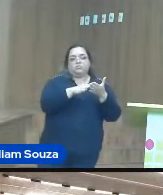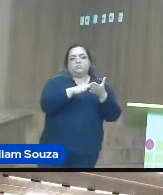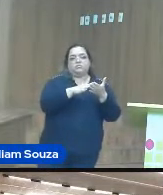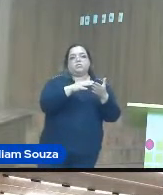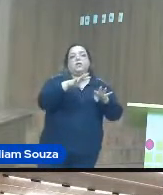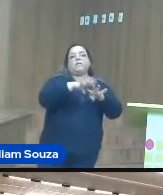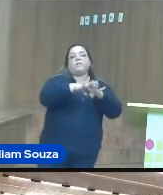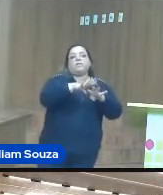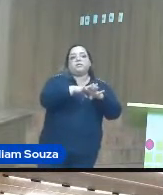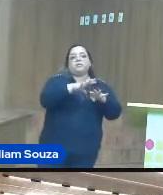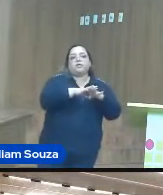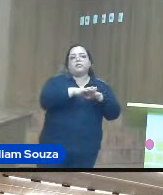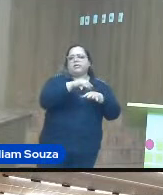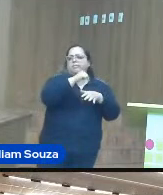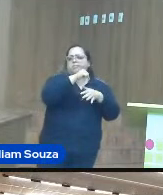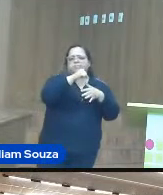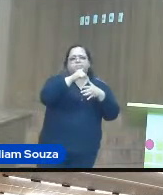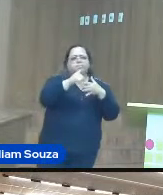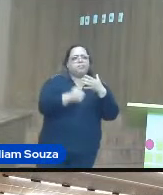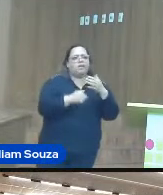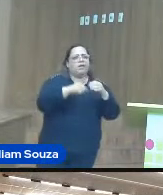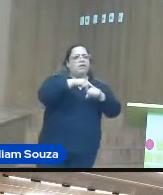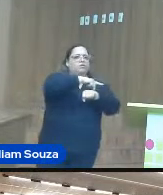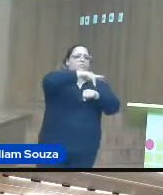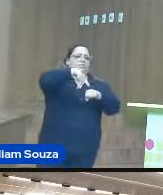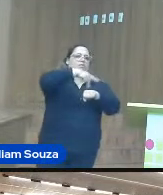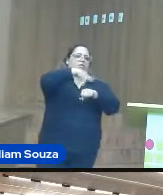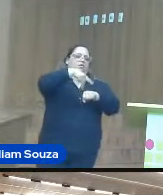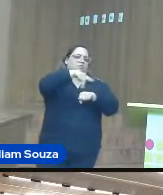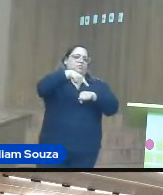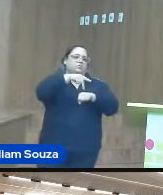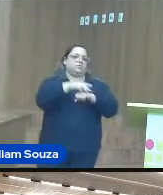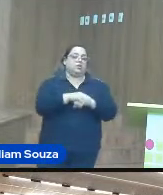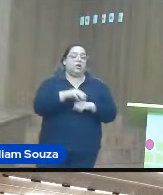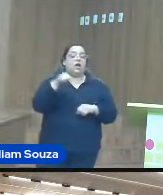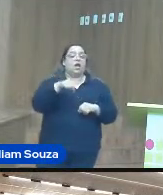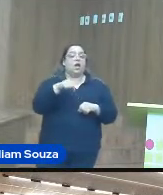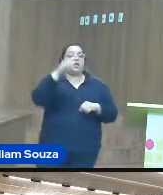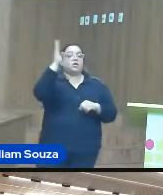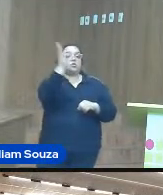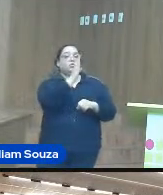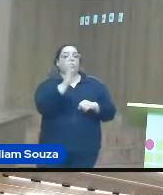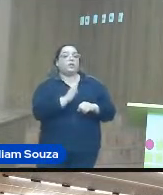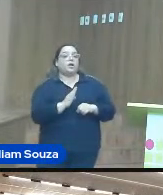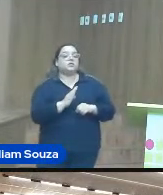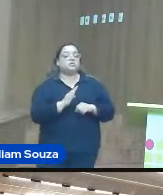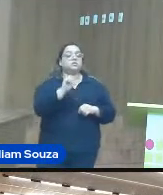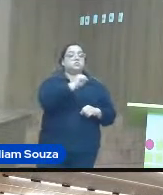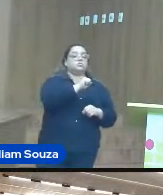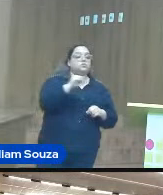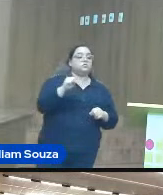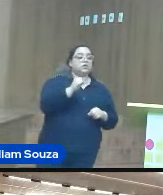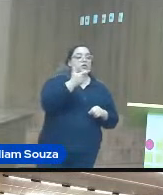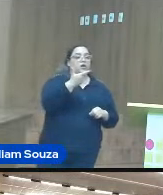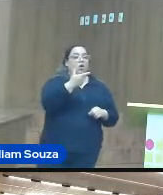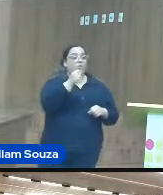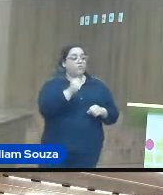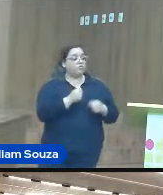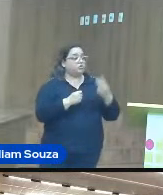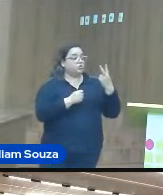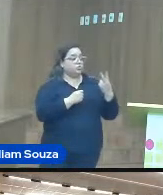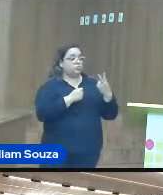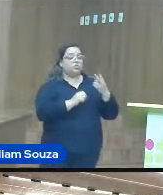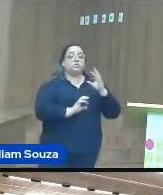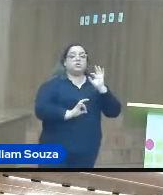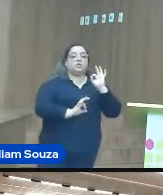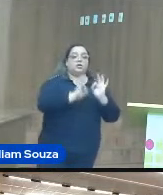Brasil, durante o século XX, assim, na primeira metade do século XX, a gente teve 2 grandes reformas